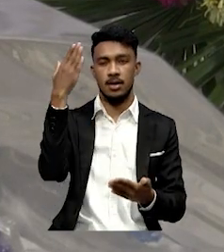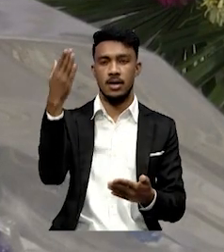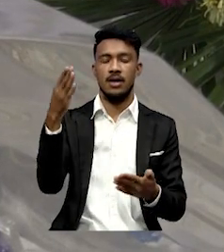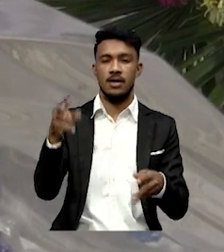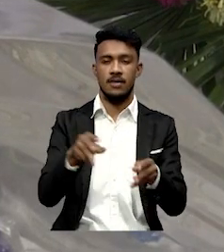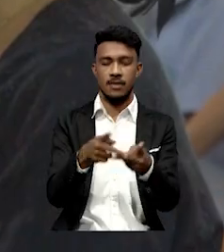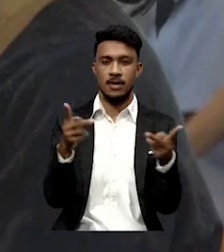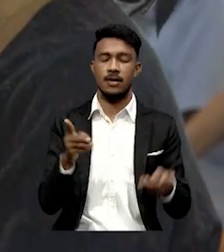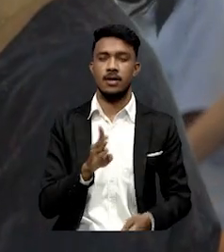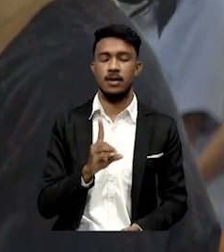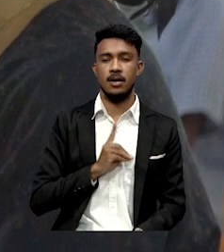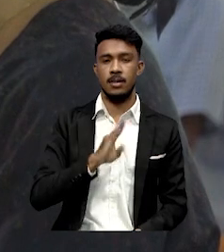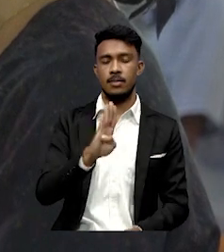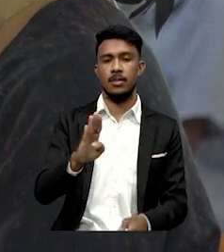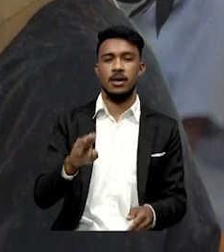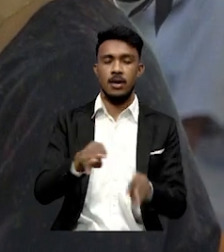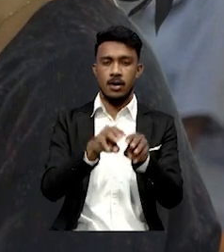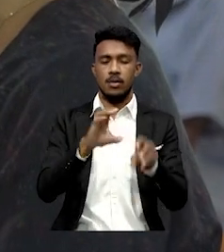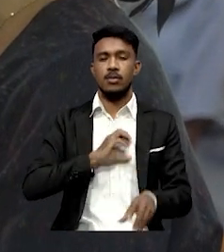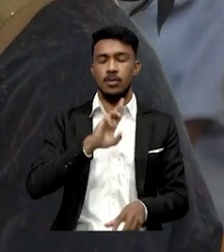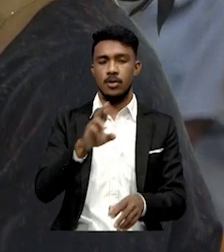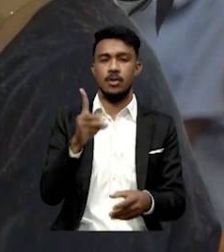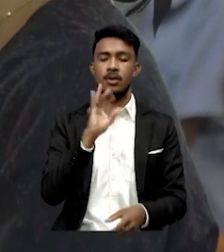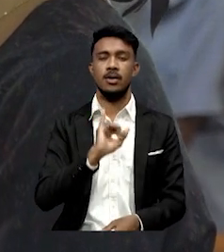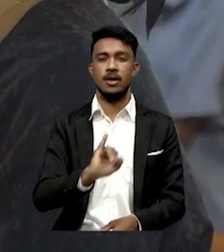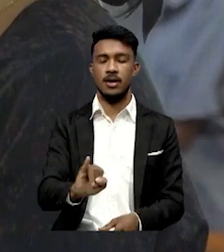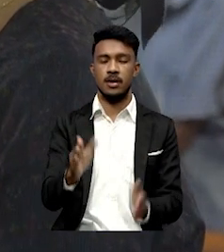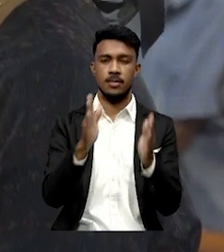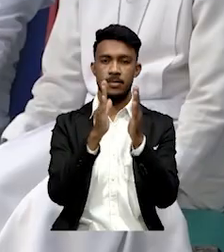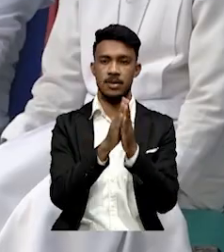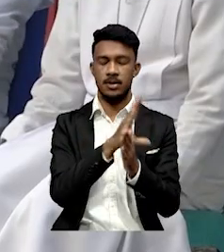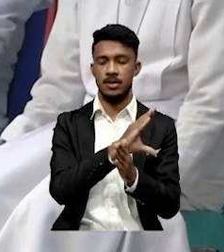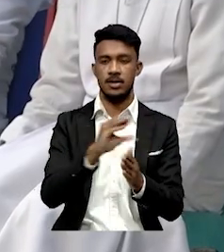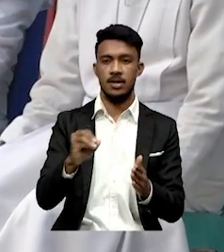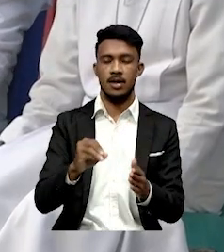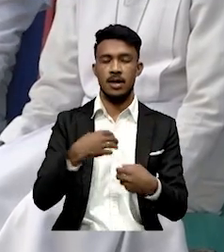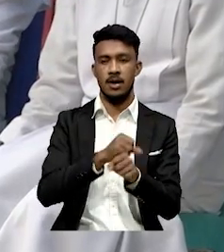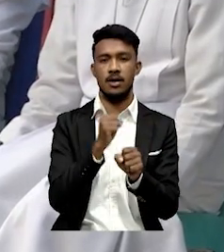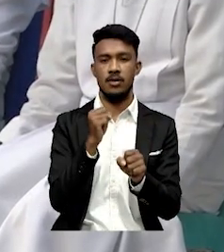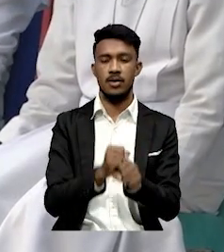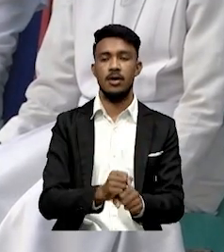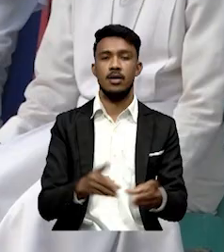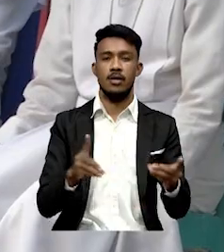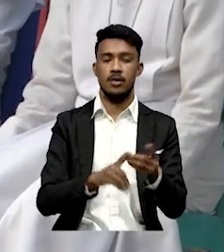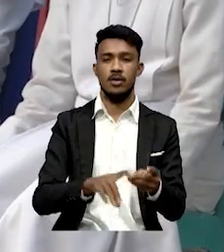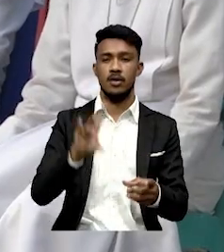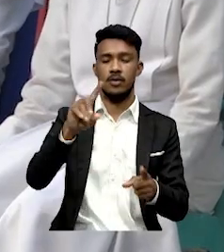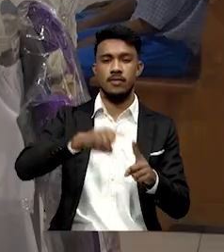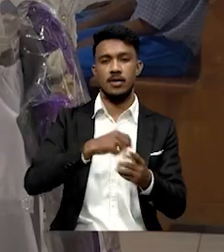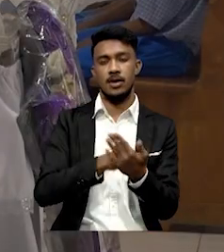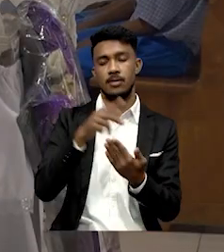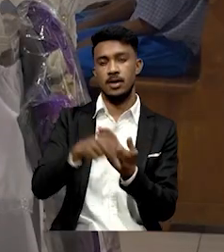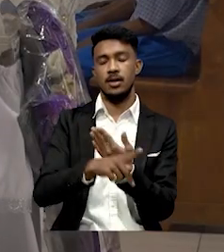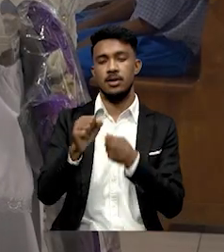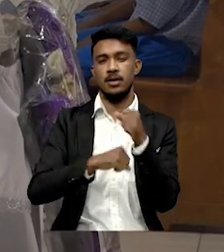Capela do Bosco Comoro dele. Missa fúnebre ba Diácono Baltazar Pires SDB se halau e lorong hitu fulang Abril tinangne